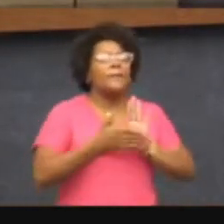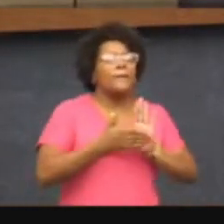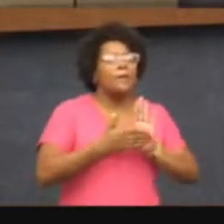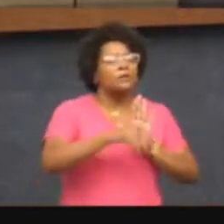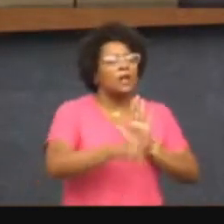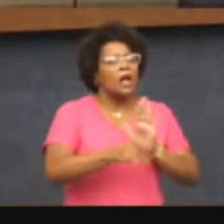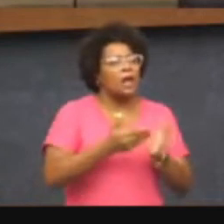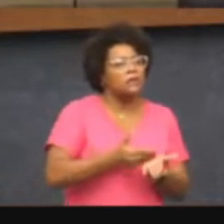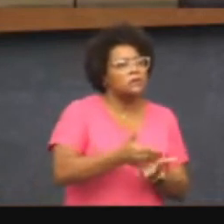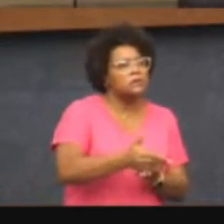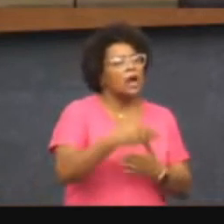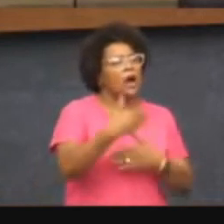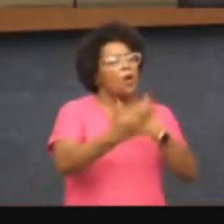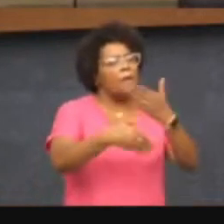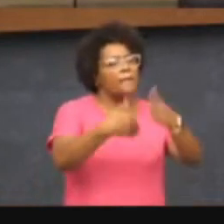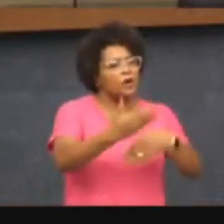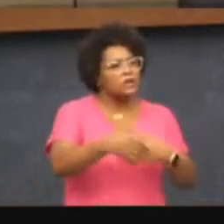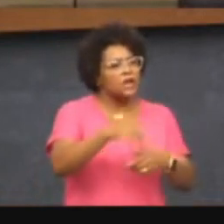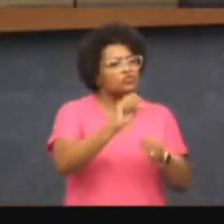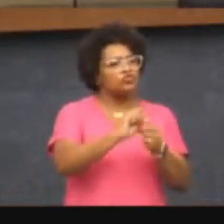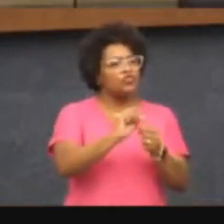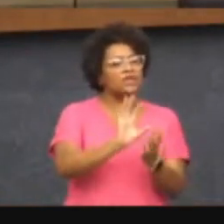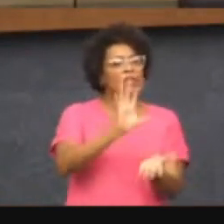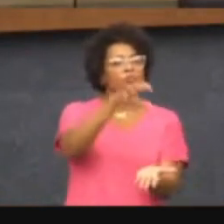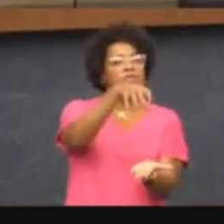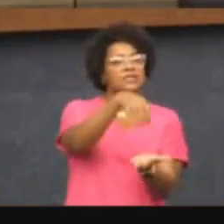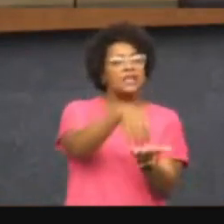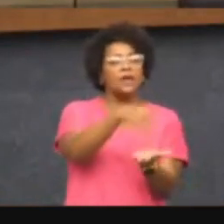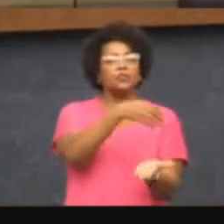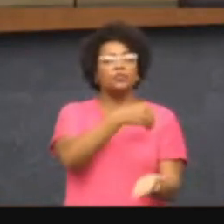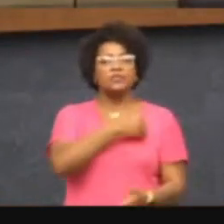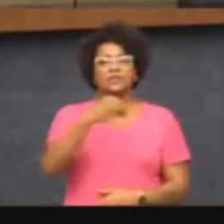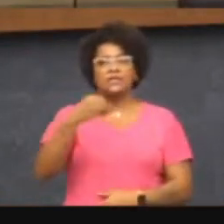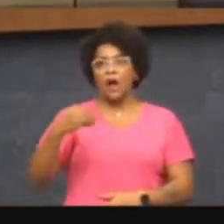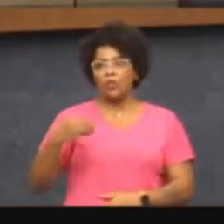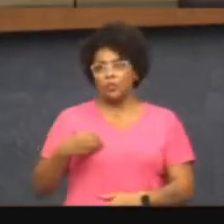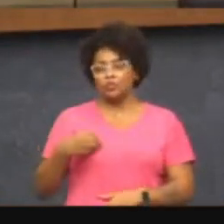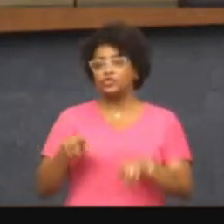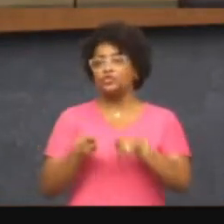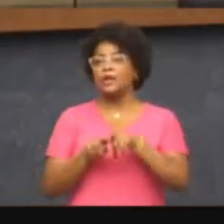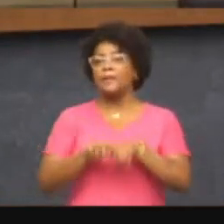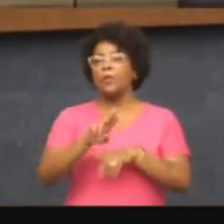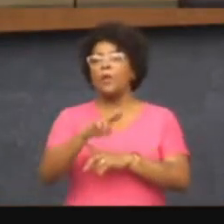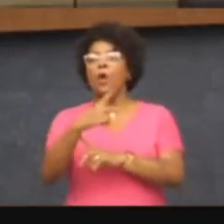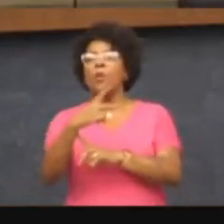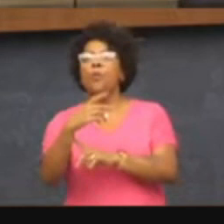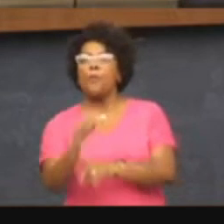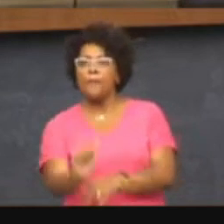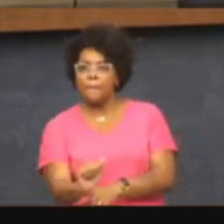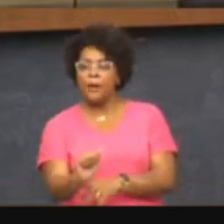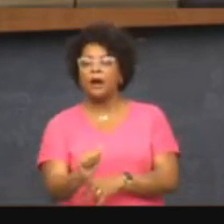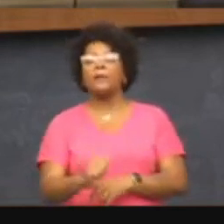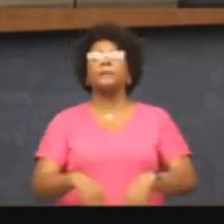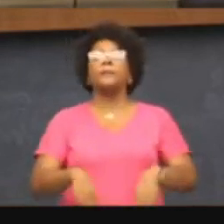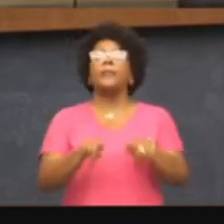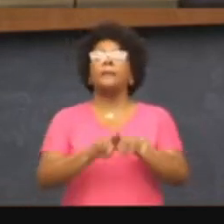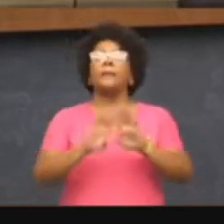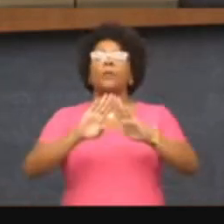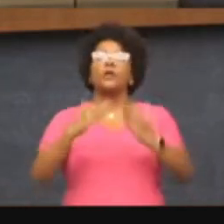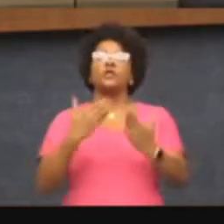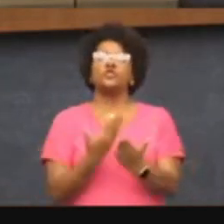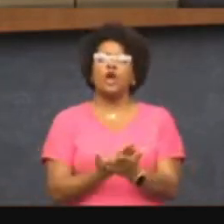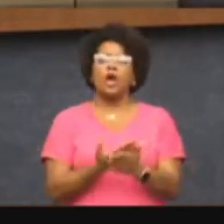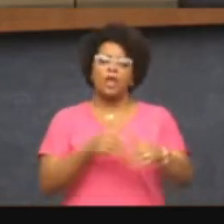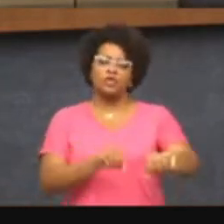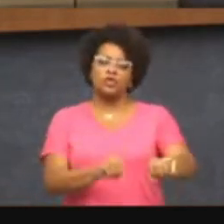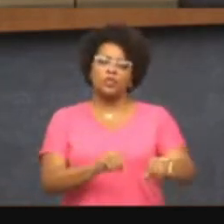processo para a construção de um centro de saúde e unidade de pronto atendimento, uma UPA, além de escola de ensino infantil para atender demandas